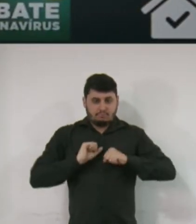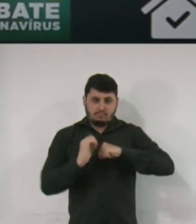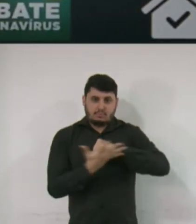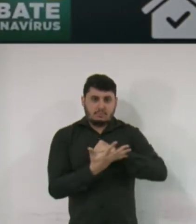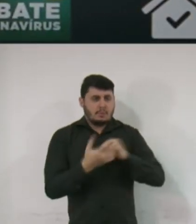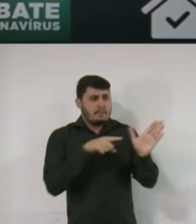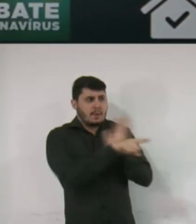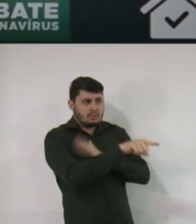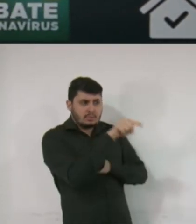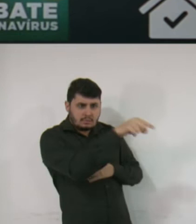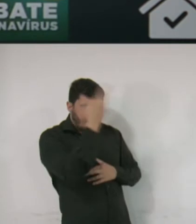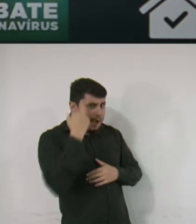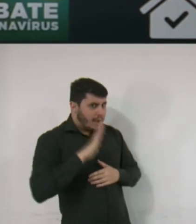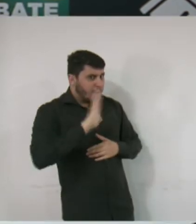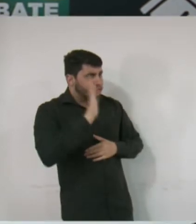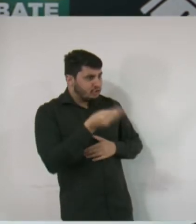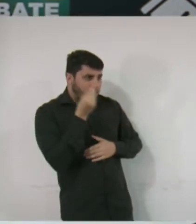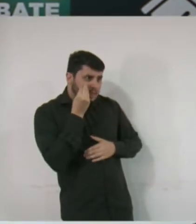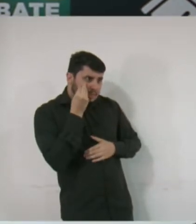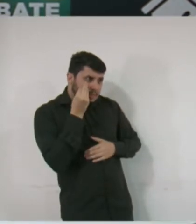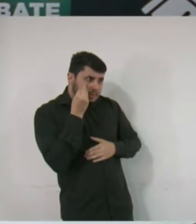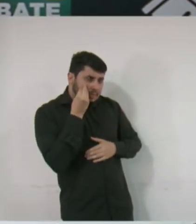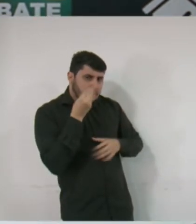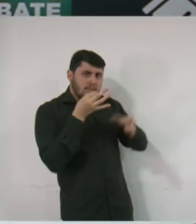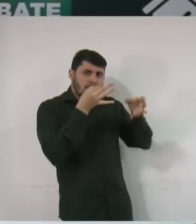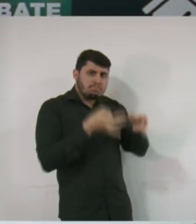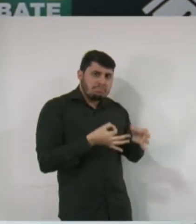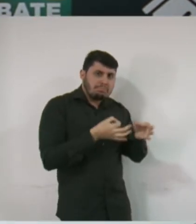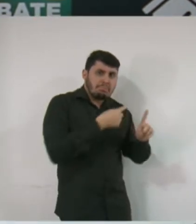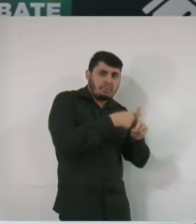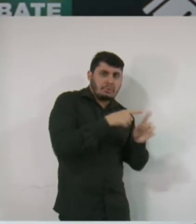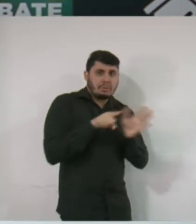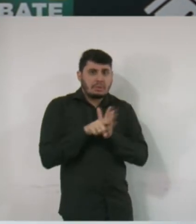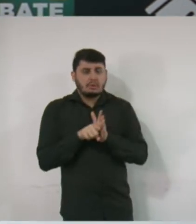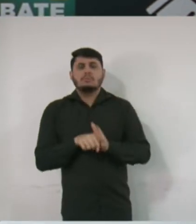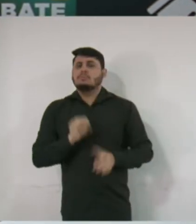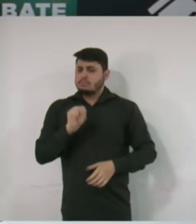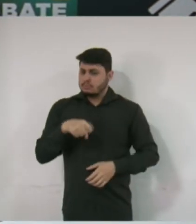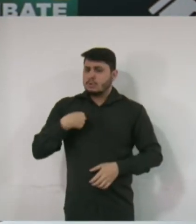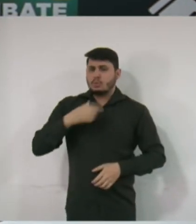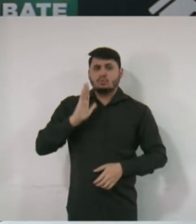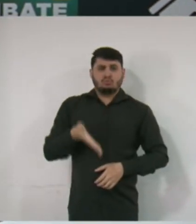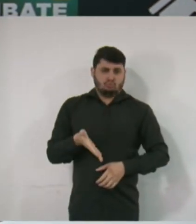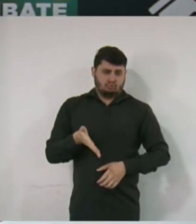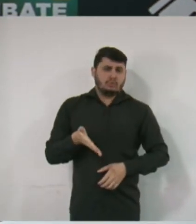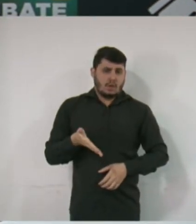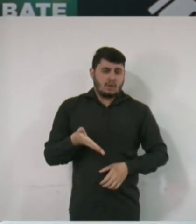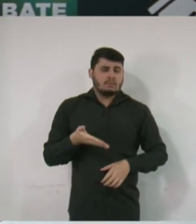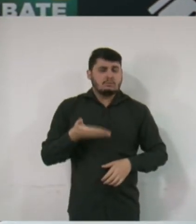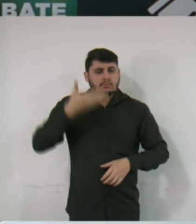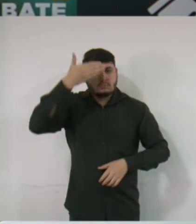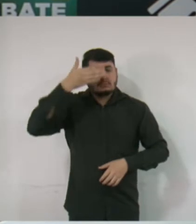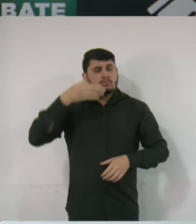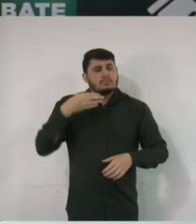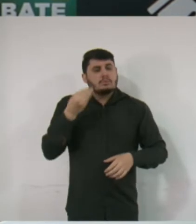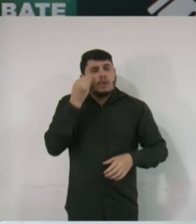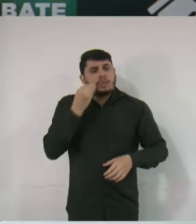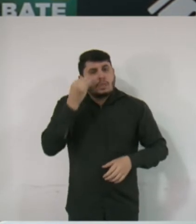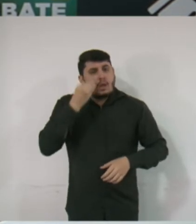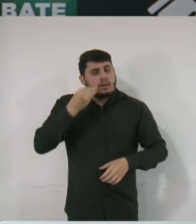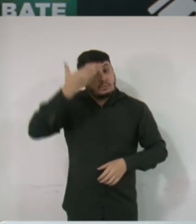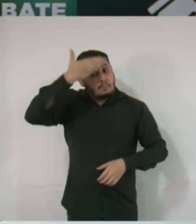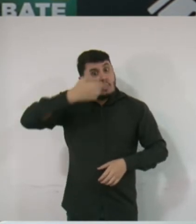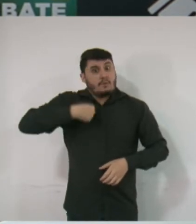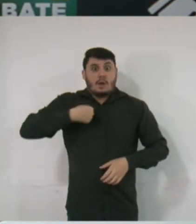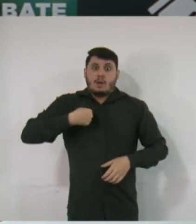e deu negativo. E é importante dizer, os secretários que testaram positivo estão assintomáticos, não apresentam sintomas, mas a